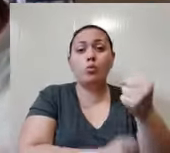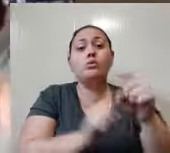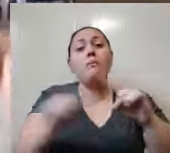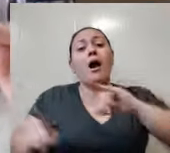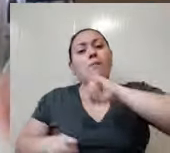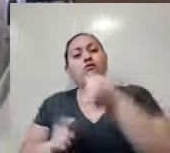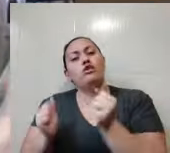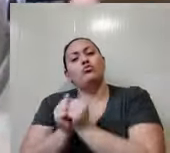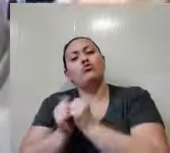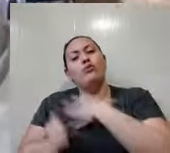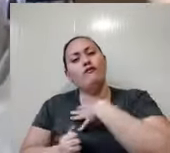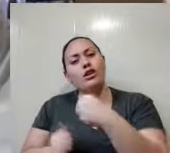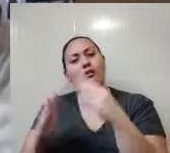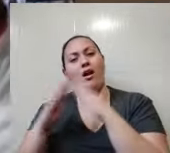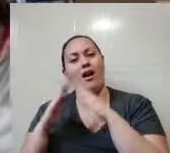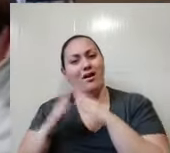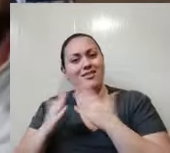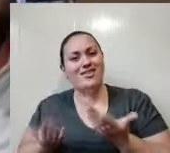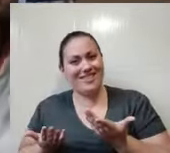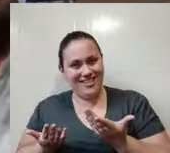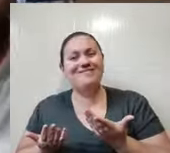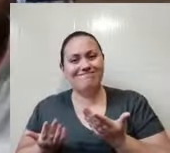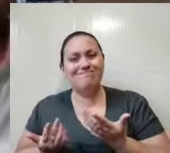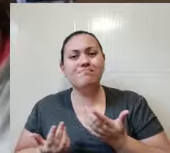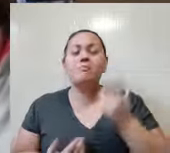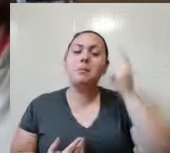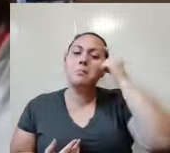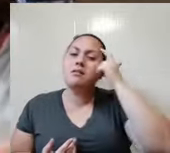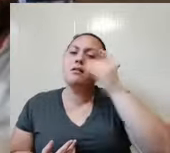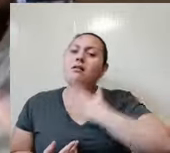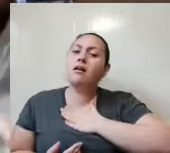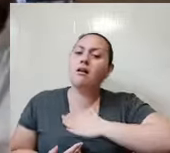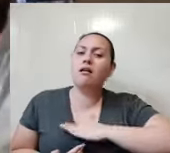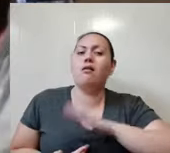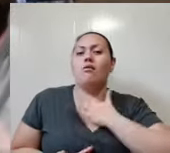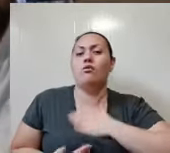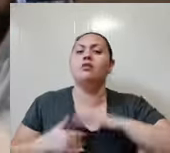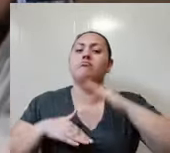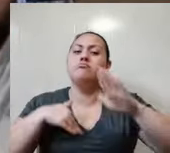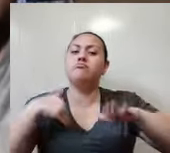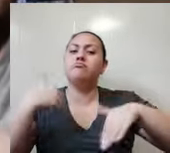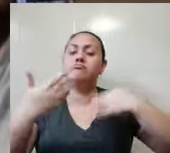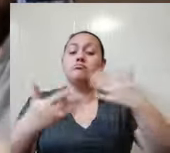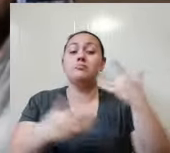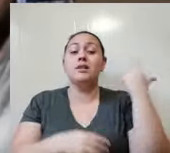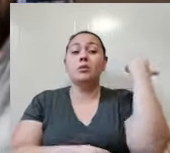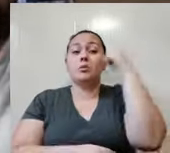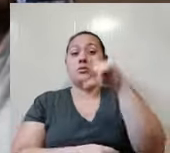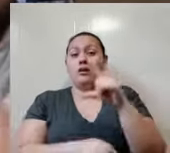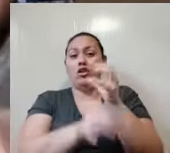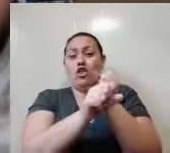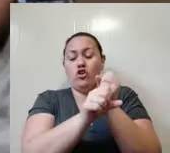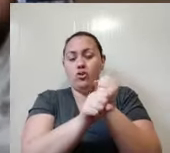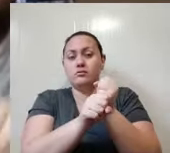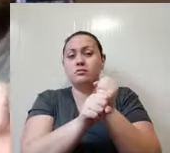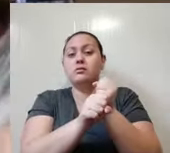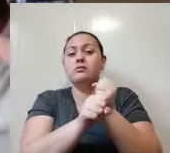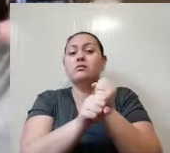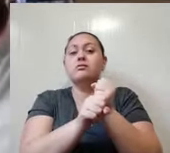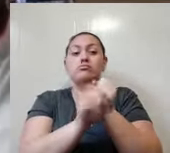É tirar um 8 e passar mais tempo com meu filho em casa? Poder construir isso com calma. E